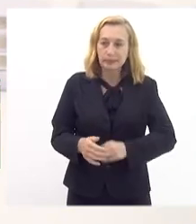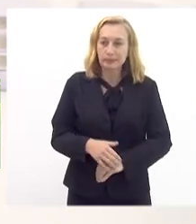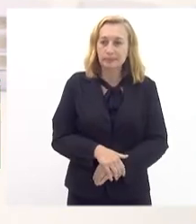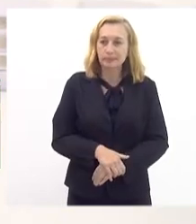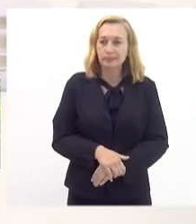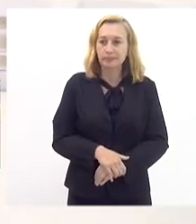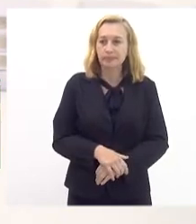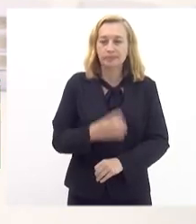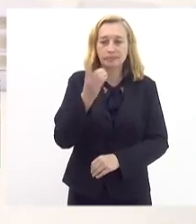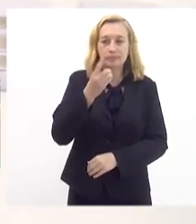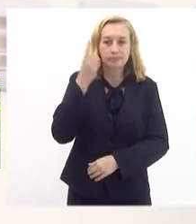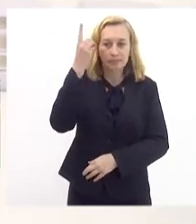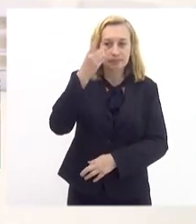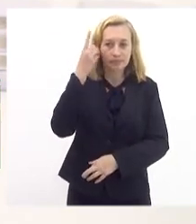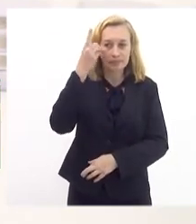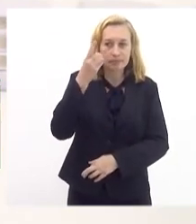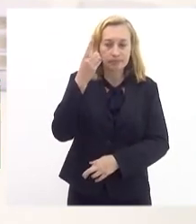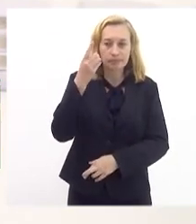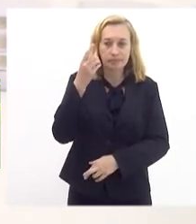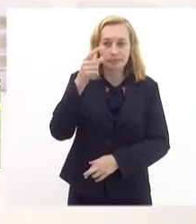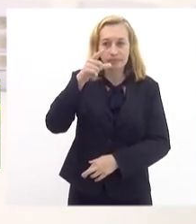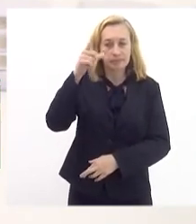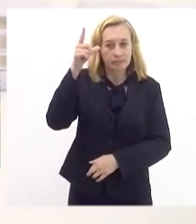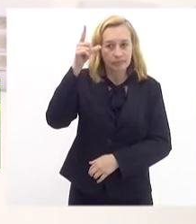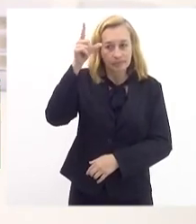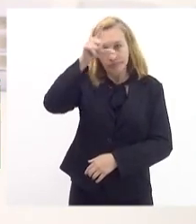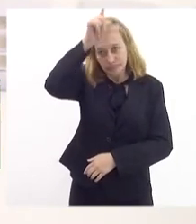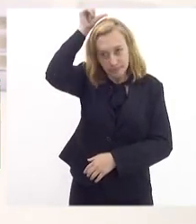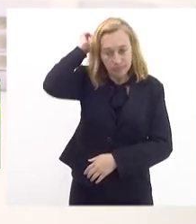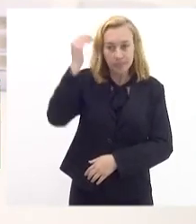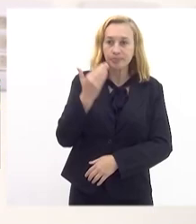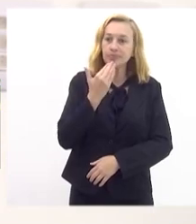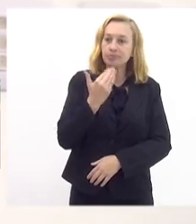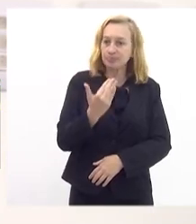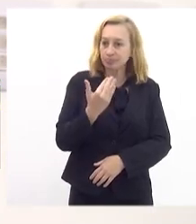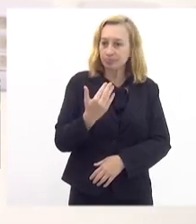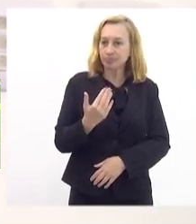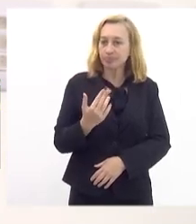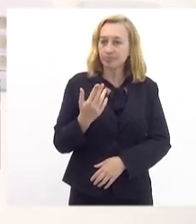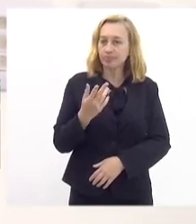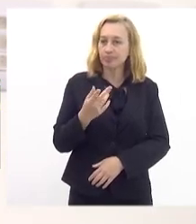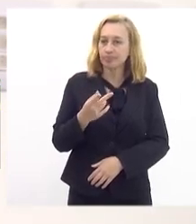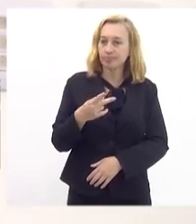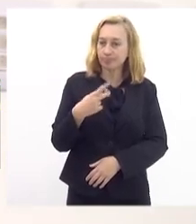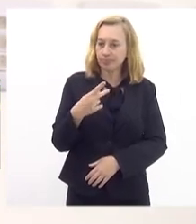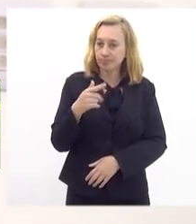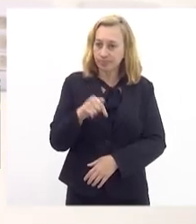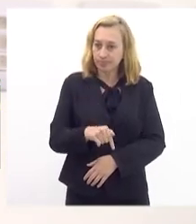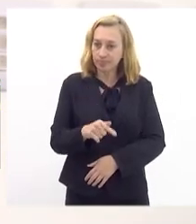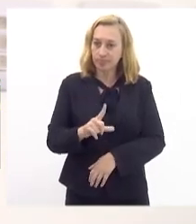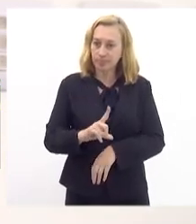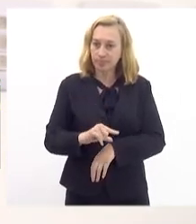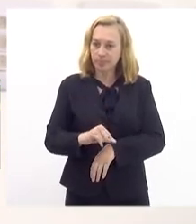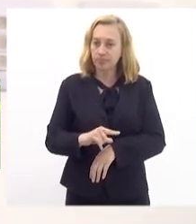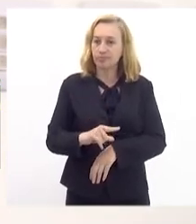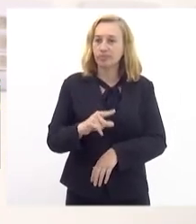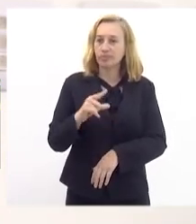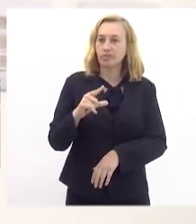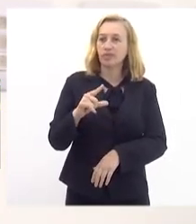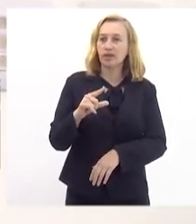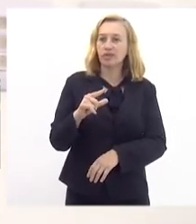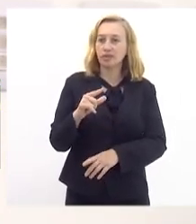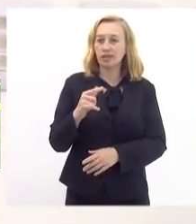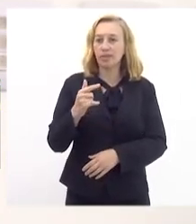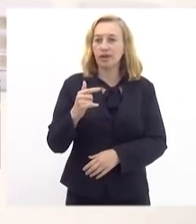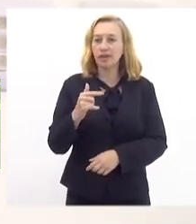Deputado Luiz Paulo Corrêa da Rocha eu pedi para fazer o uso da palavra aqui no meu horário de almoço atualmente eu